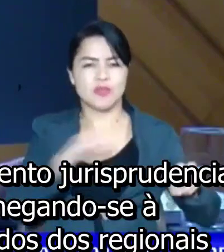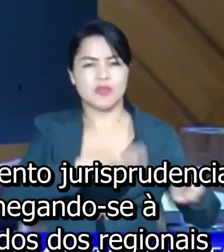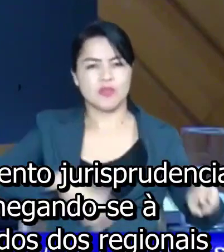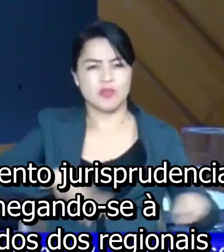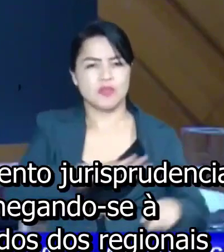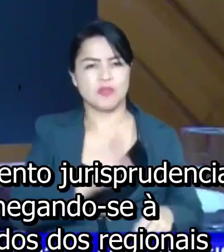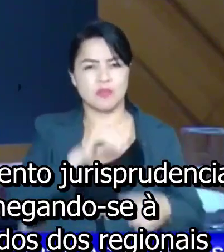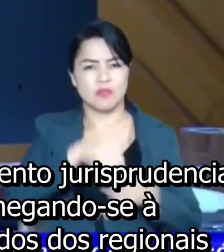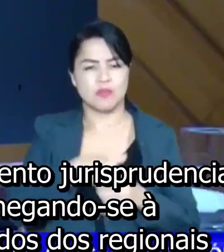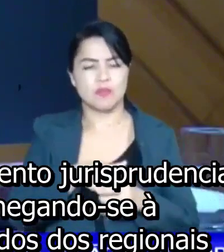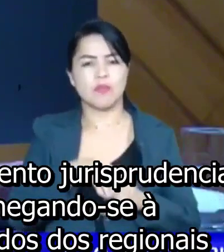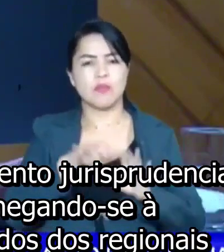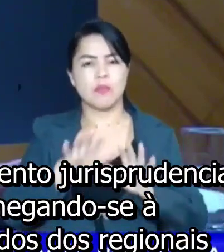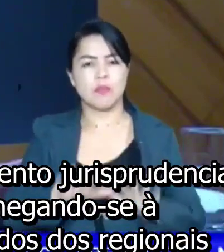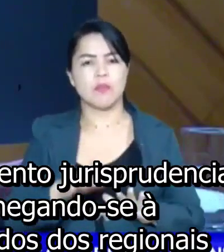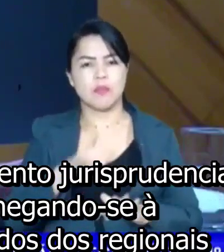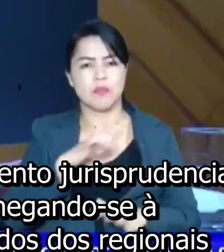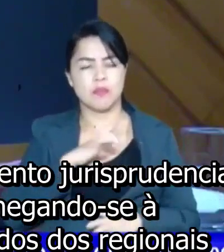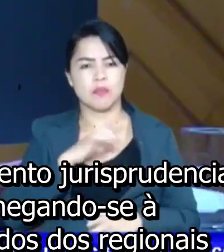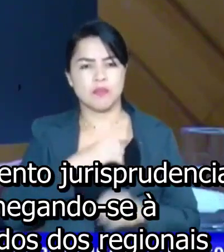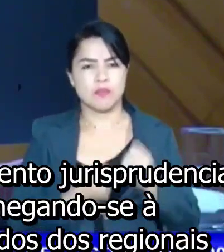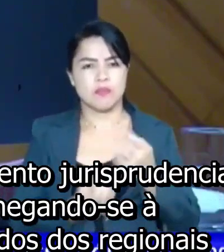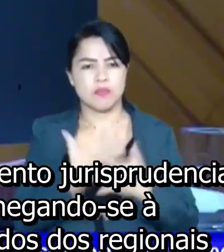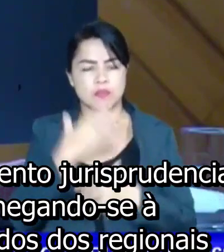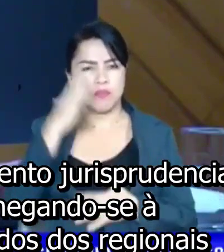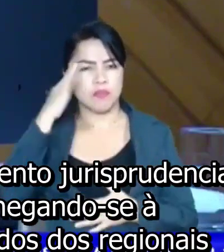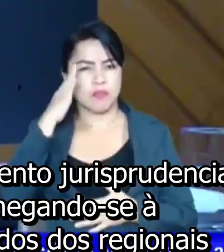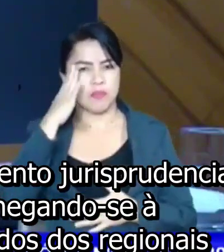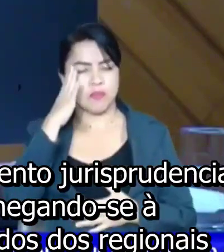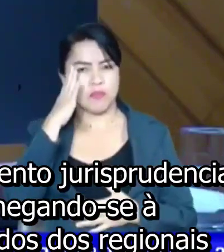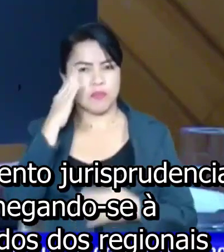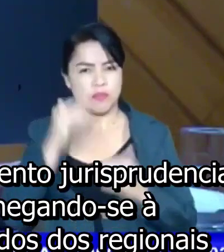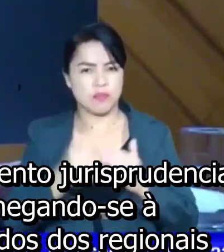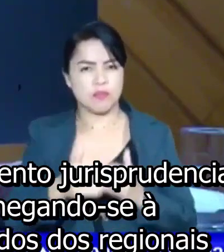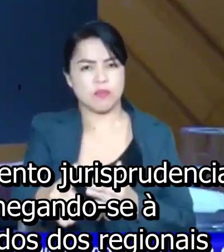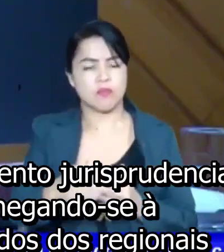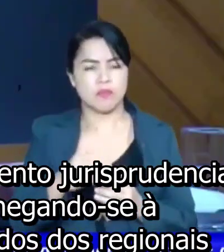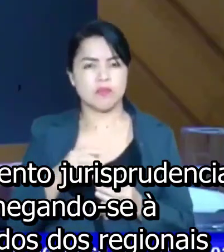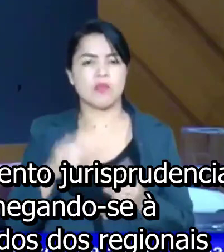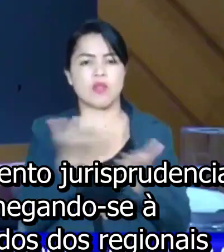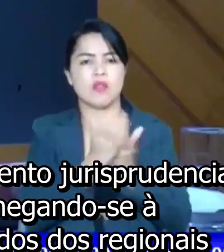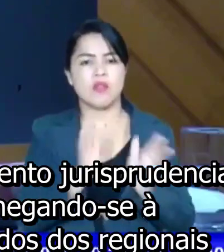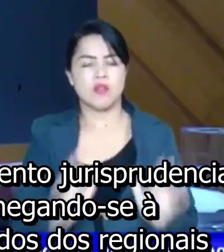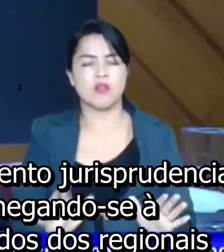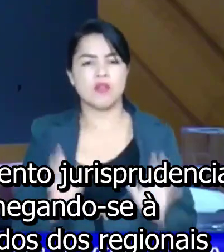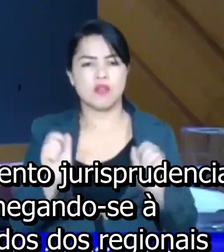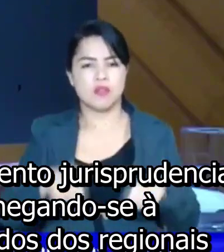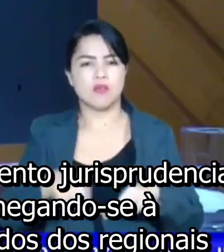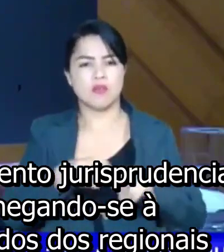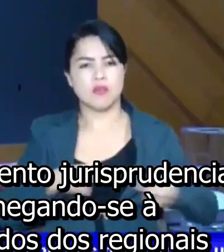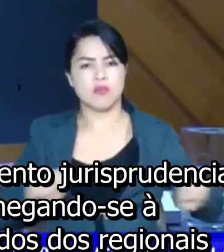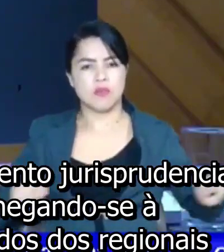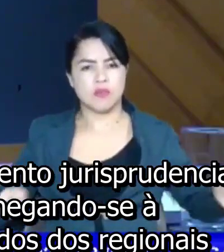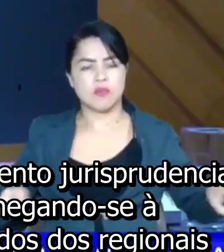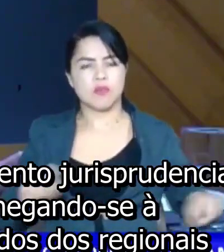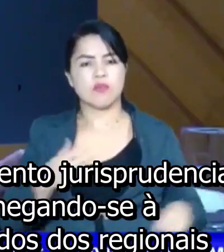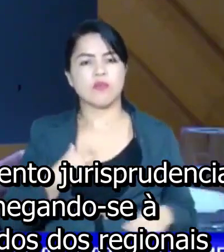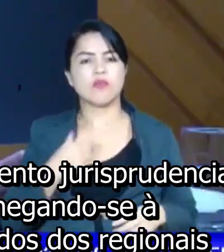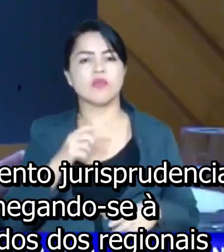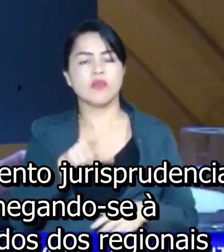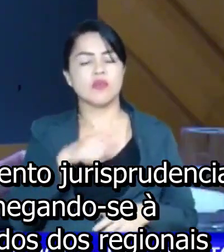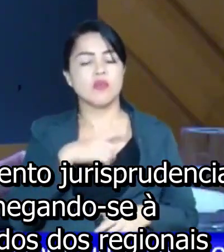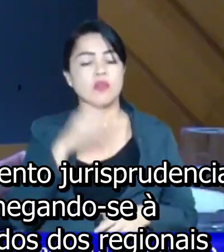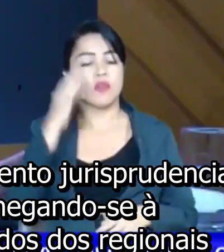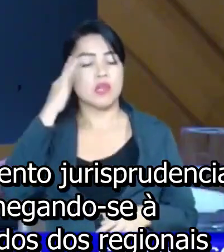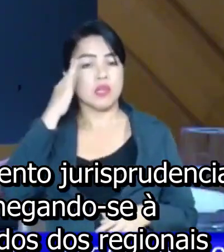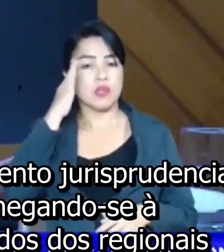regionais eleitorais. No entanto, surgiu um entendimento jurisprudencial excluindo eventual competência da Corte Regional, chegando-se à